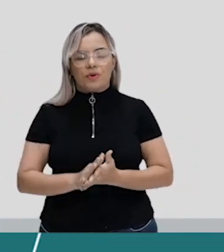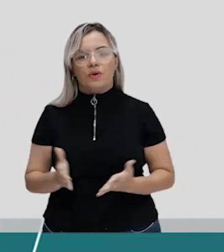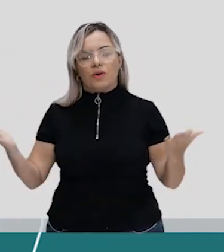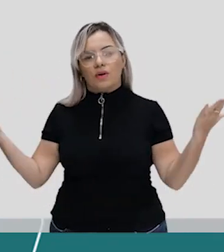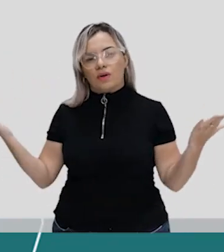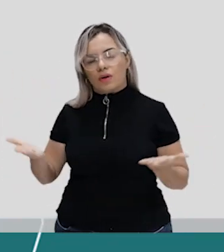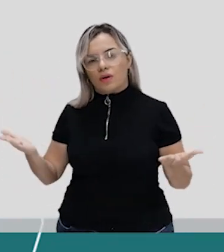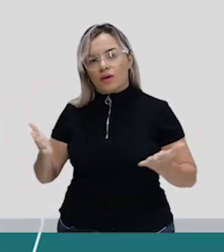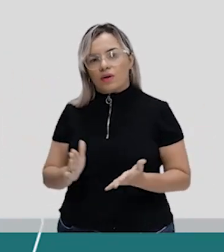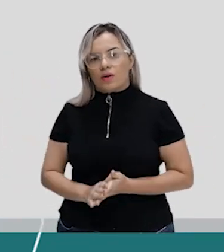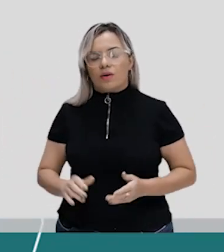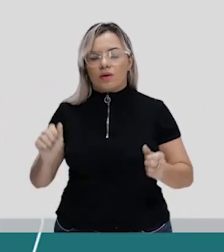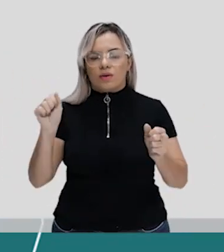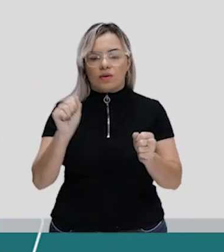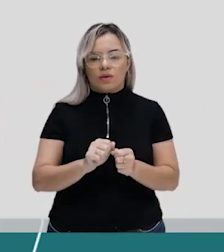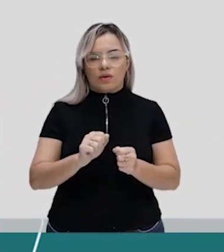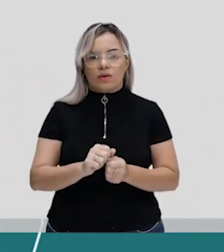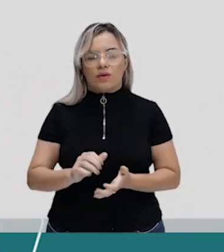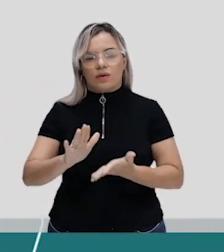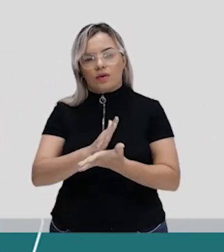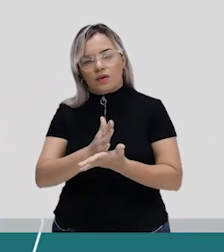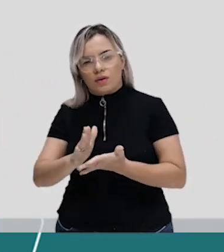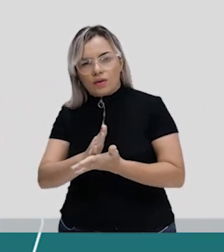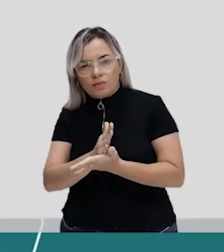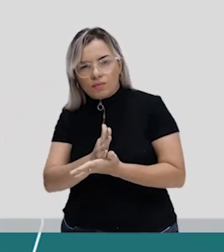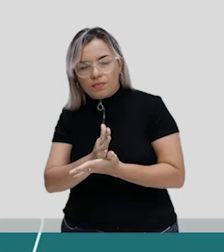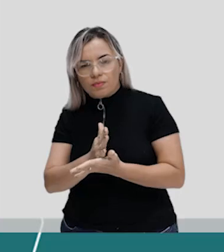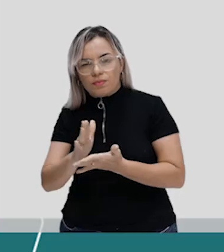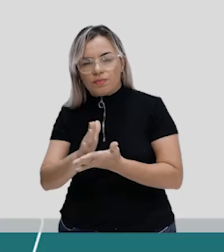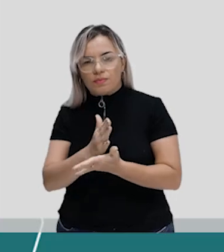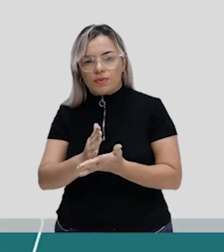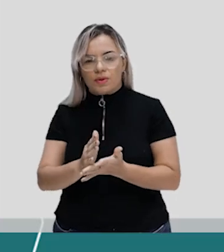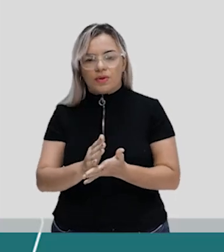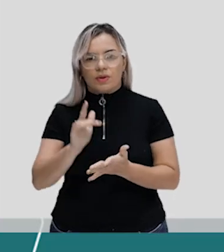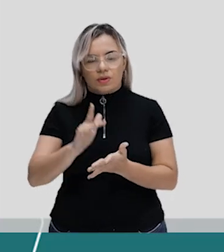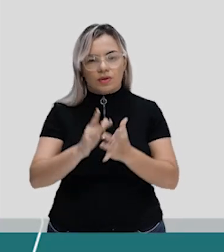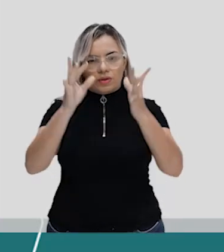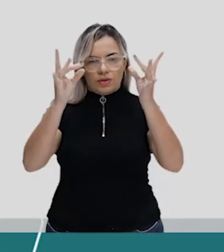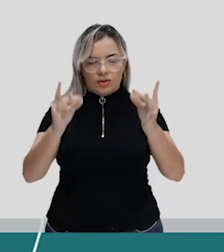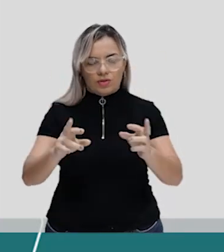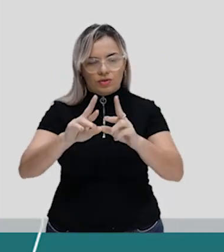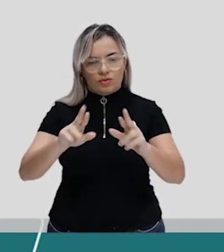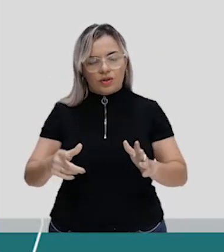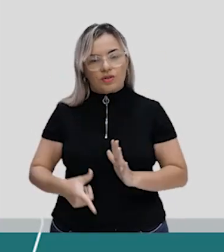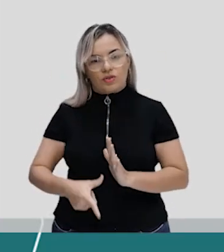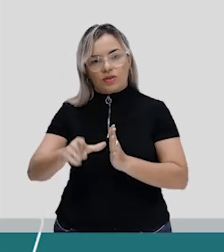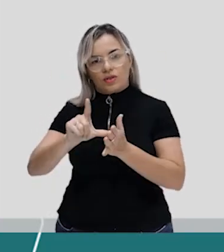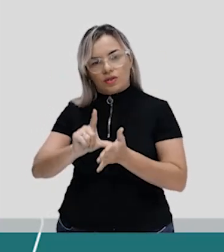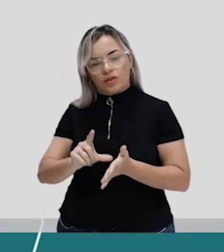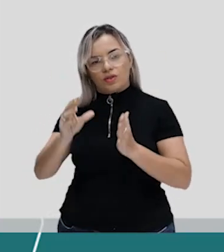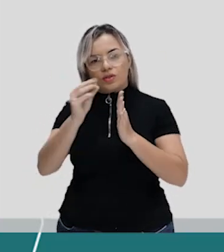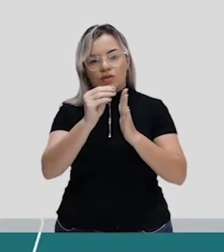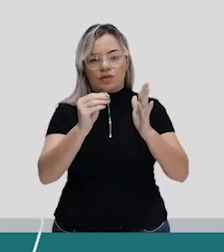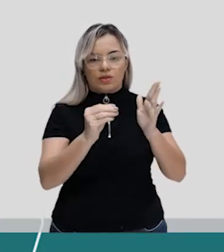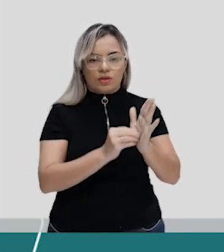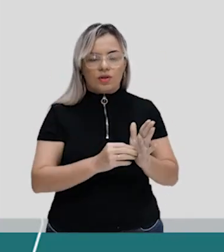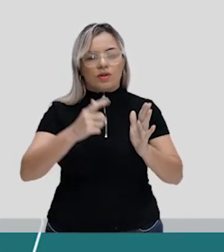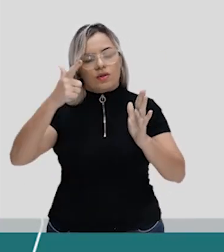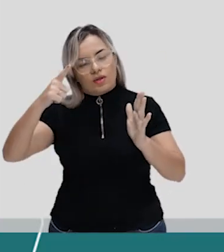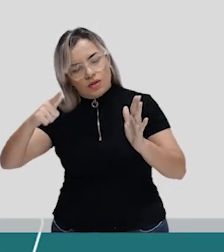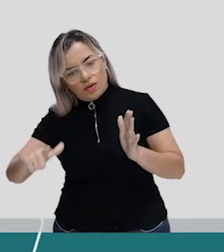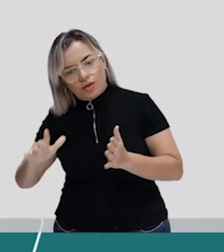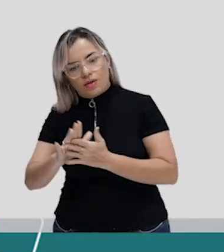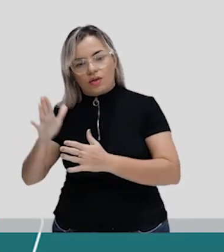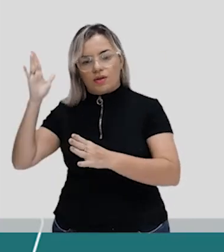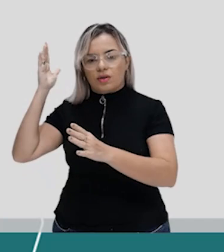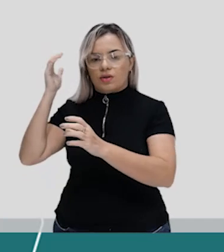nós vamos fazer algumas coisinhas diferentes da aula passada. Nós vamos falar novamente, relembrar um